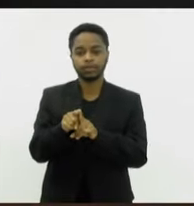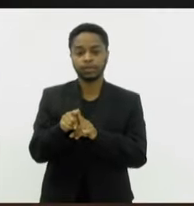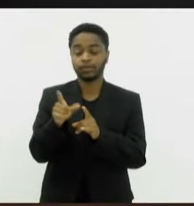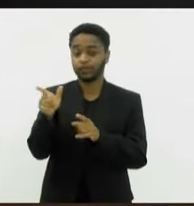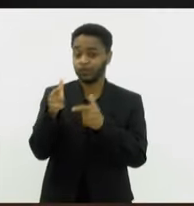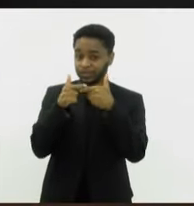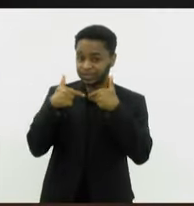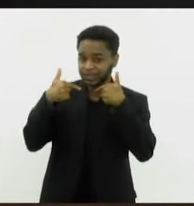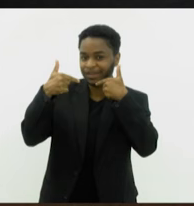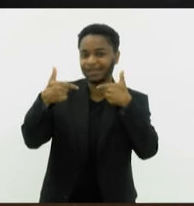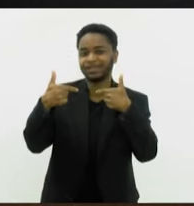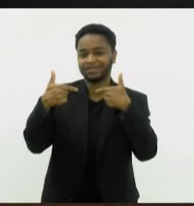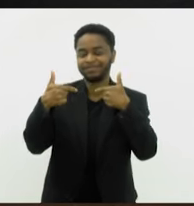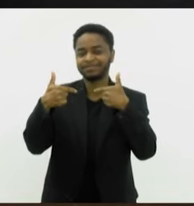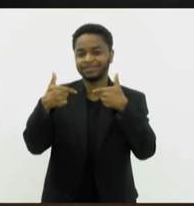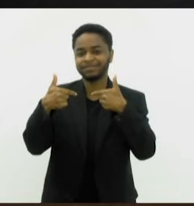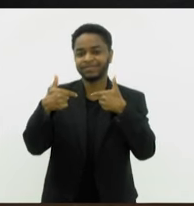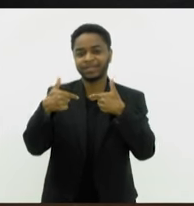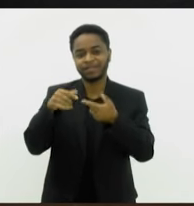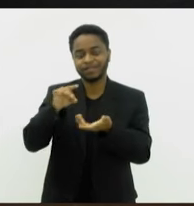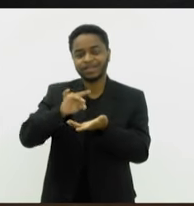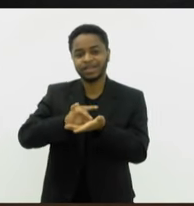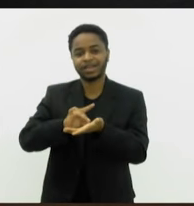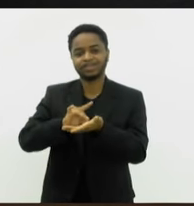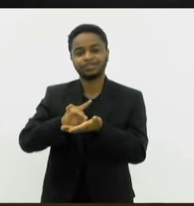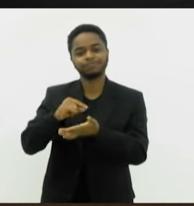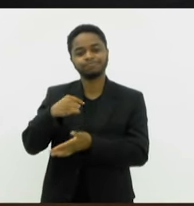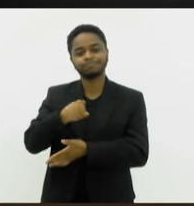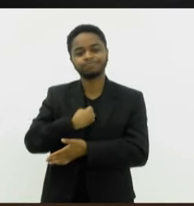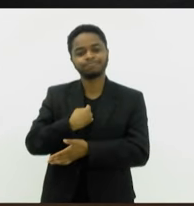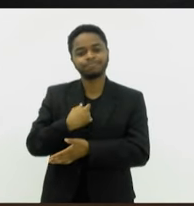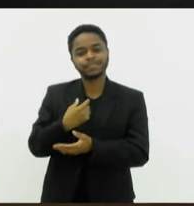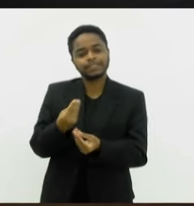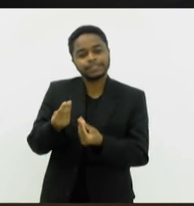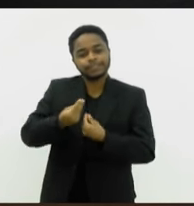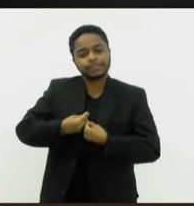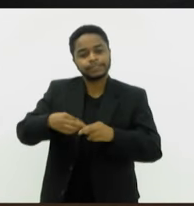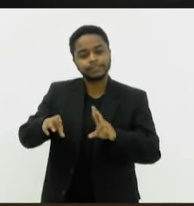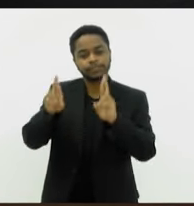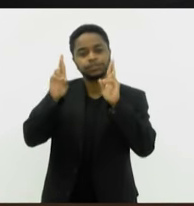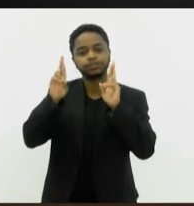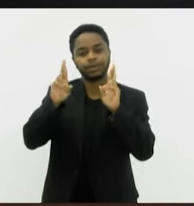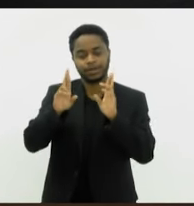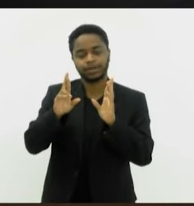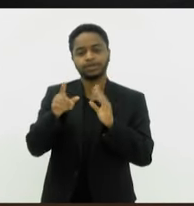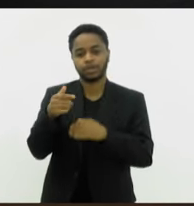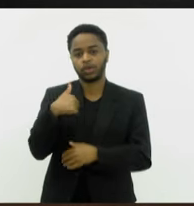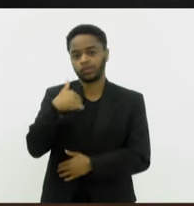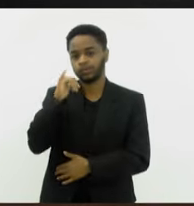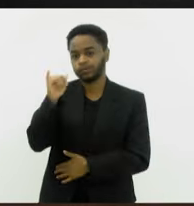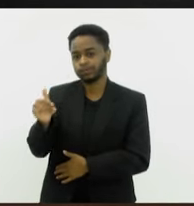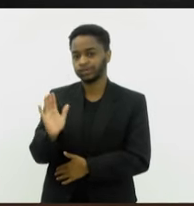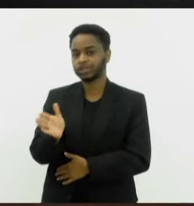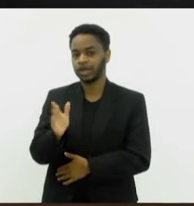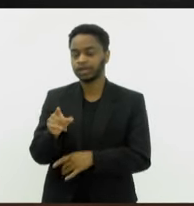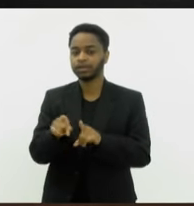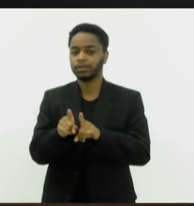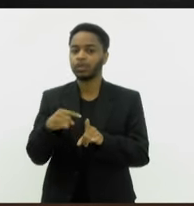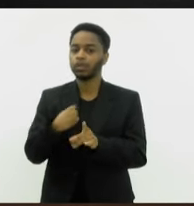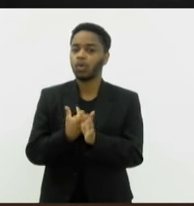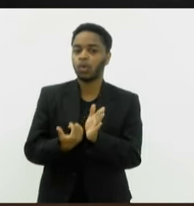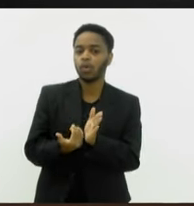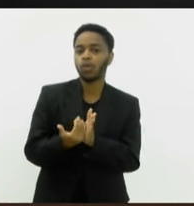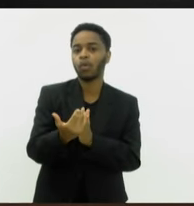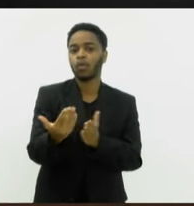sorriso faz com que a gente tenha uma esperança muito grande eu falava isso pra senhora de que já estamos começando